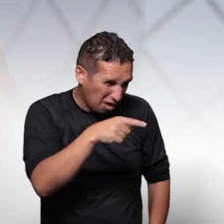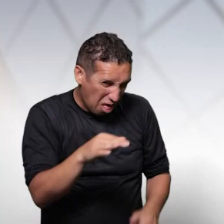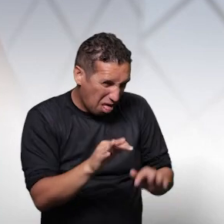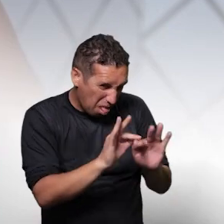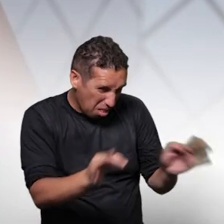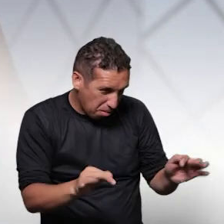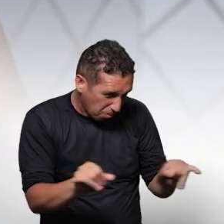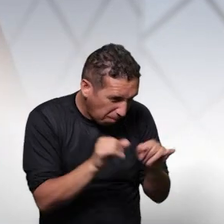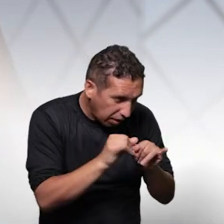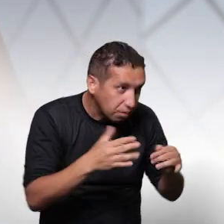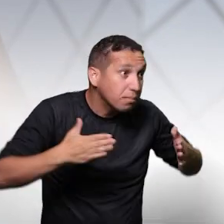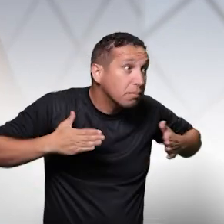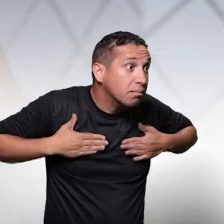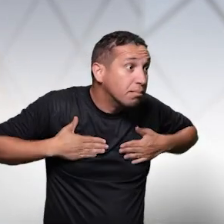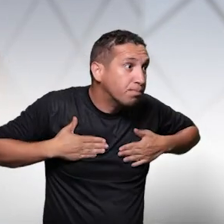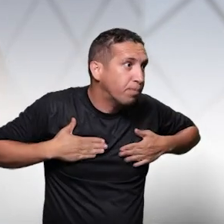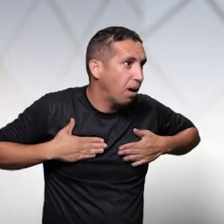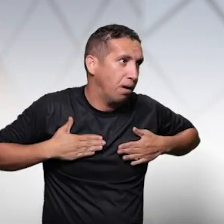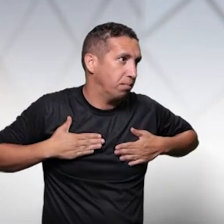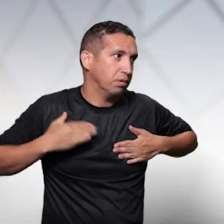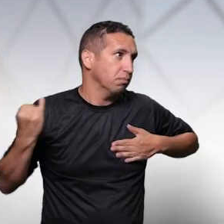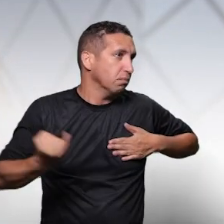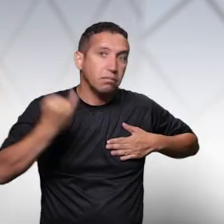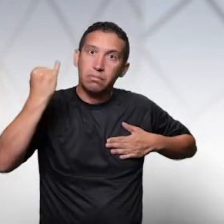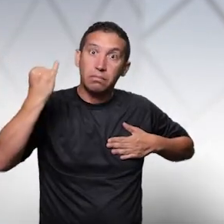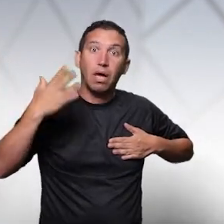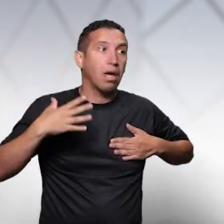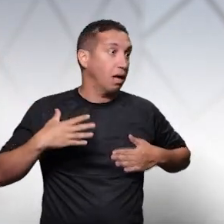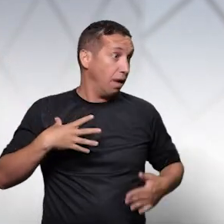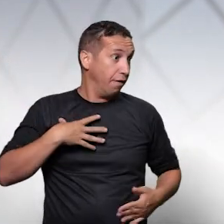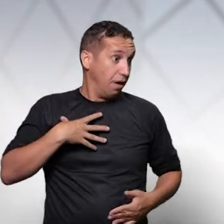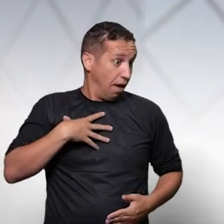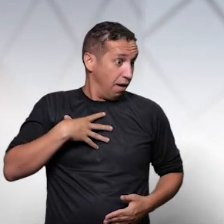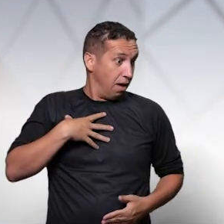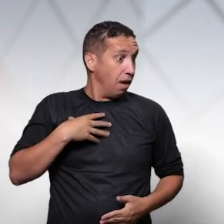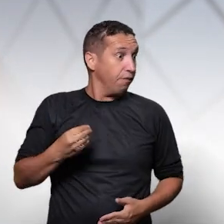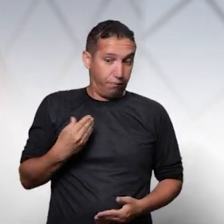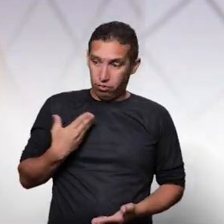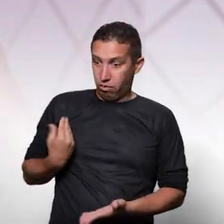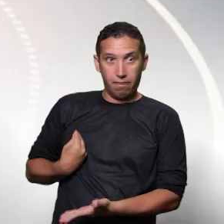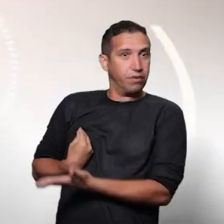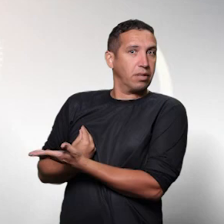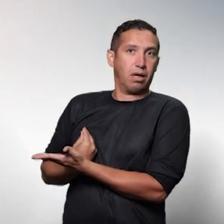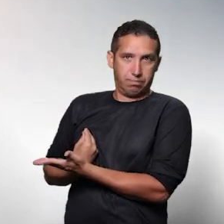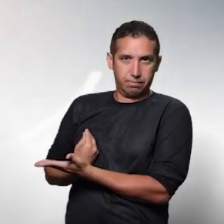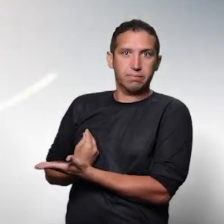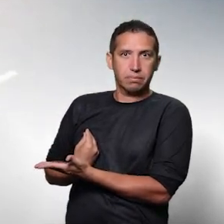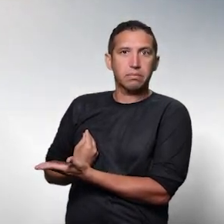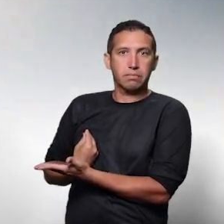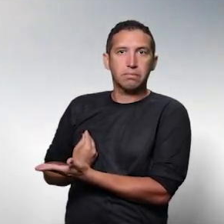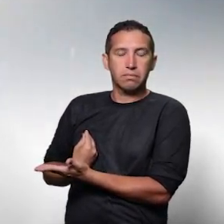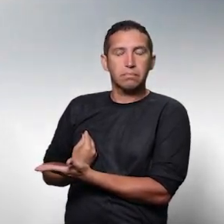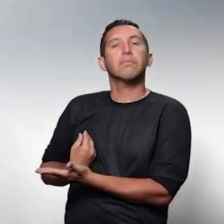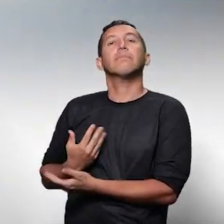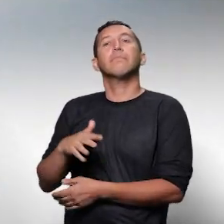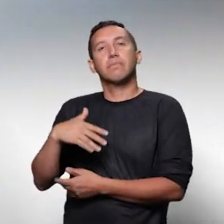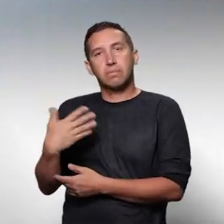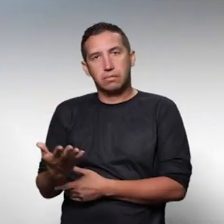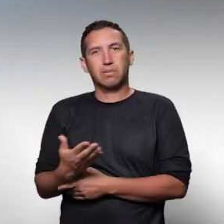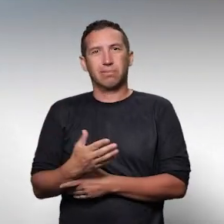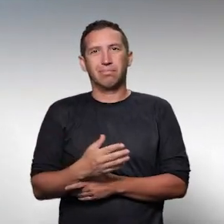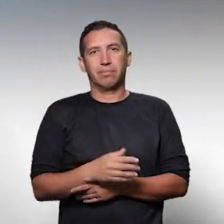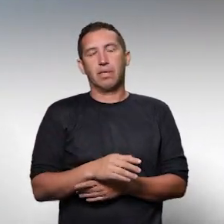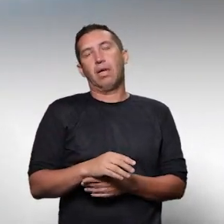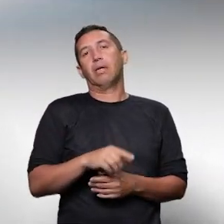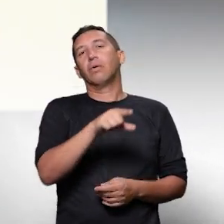mas para mim é muito porque a vida de uma pessoa que tá aqui em nota enviada pela assessoria de